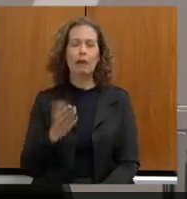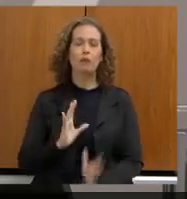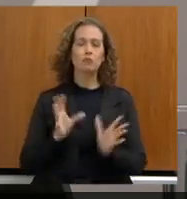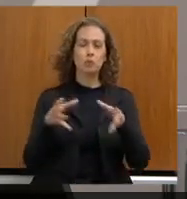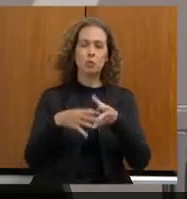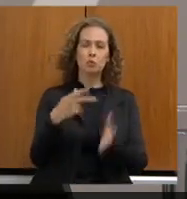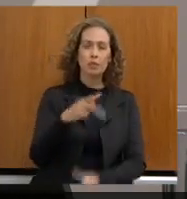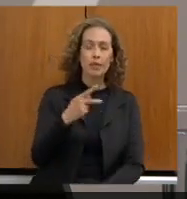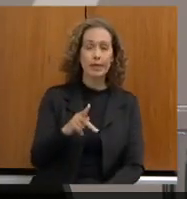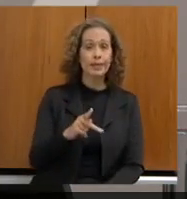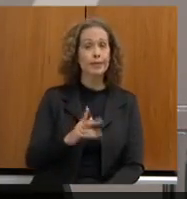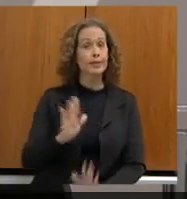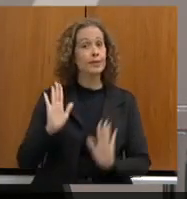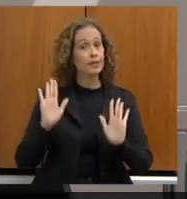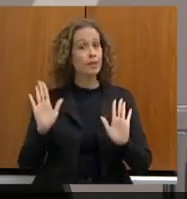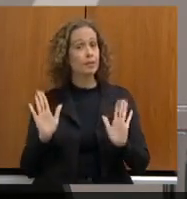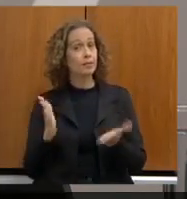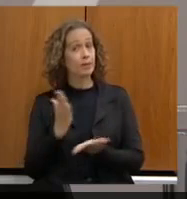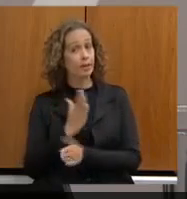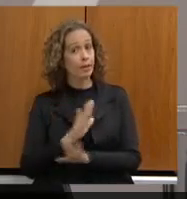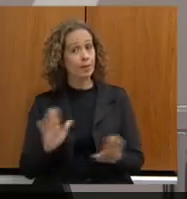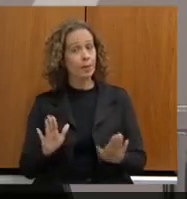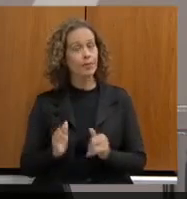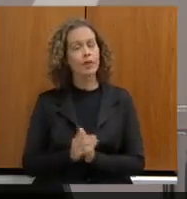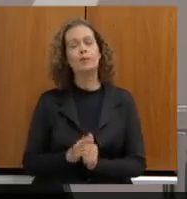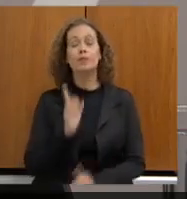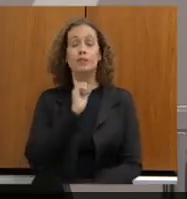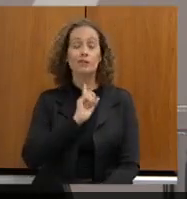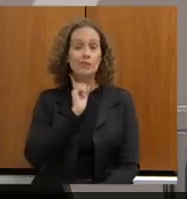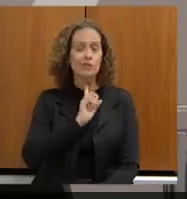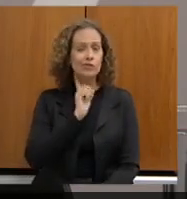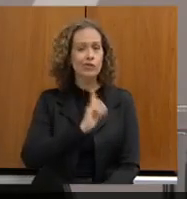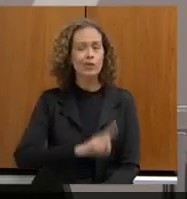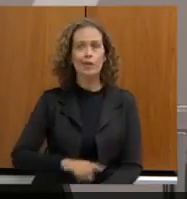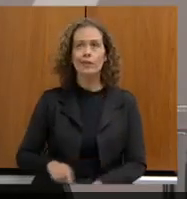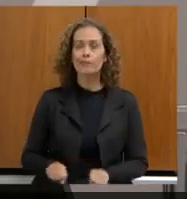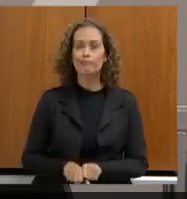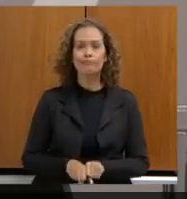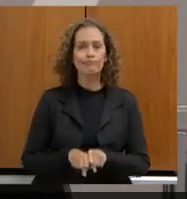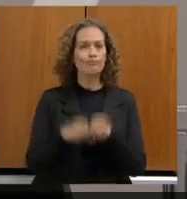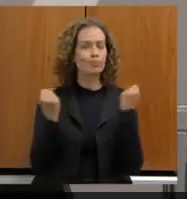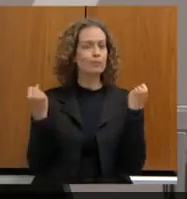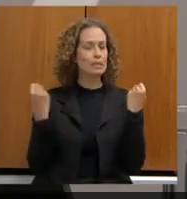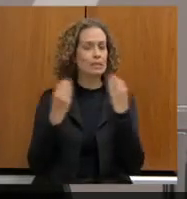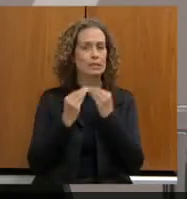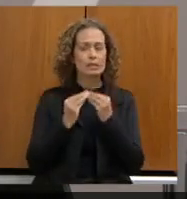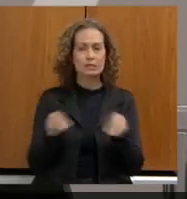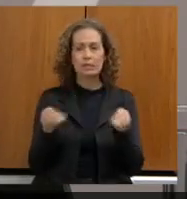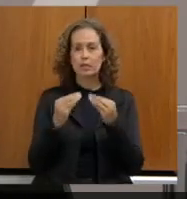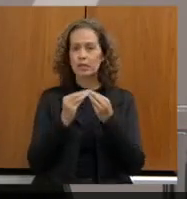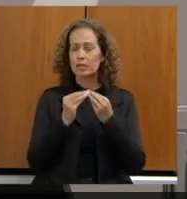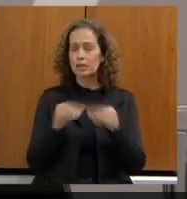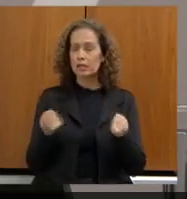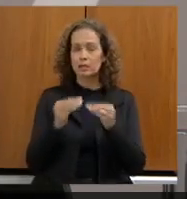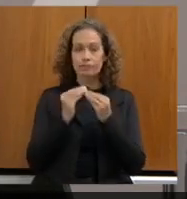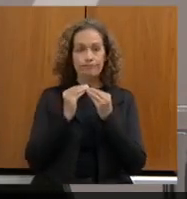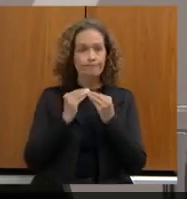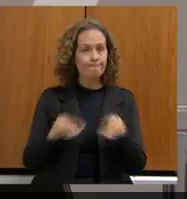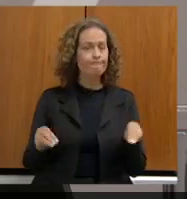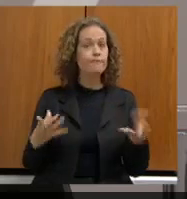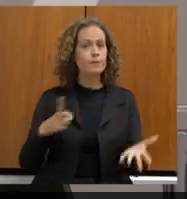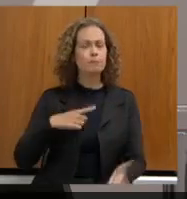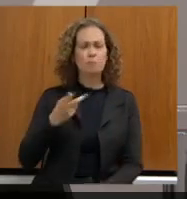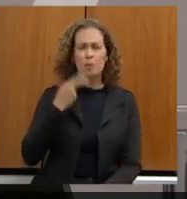é praticamente deixou Minas Gerais completamente falida arrasada na equipe tia